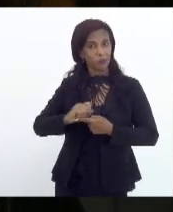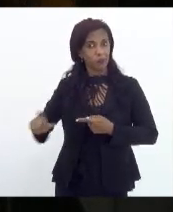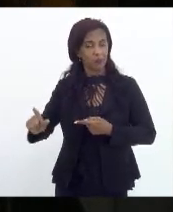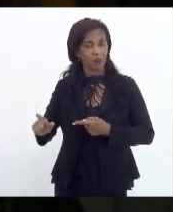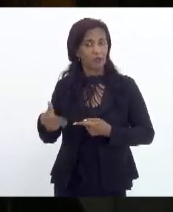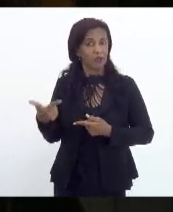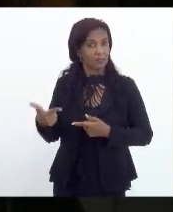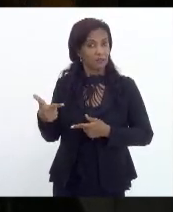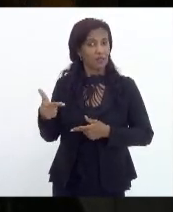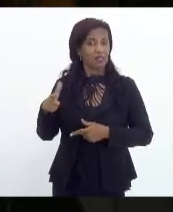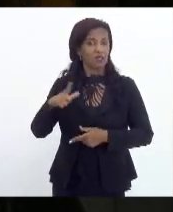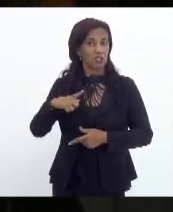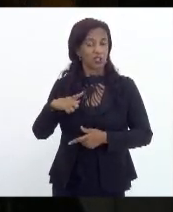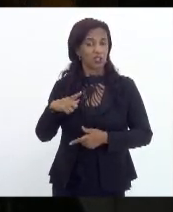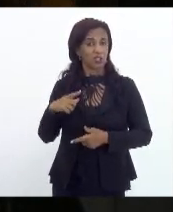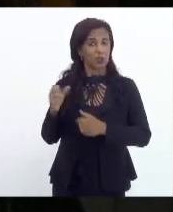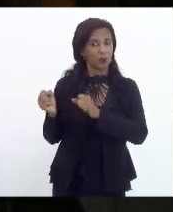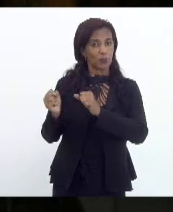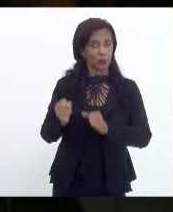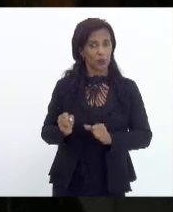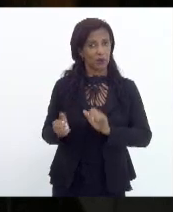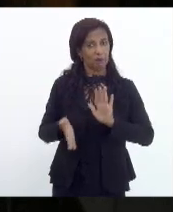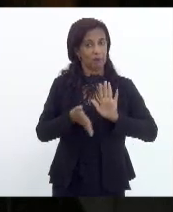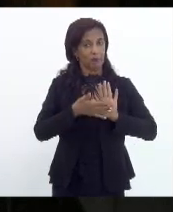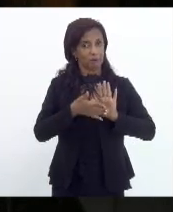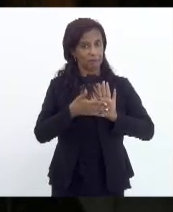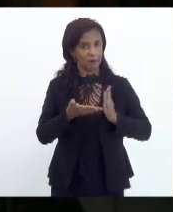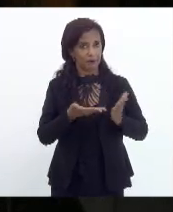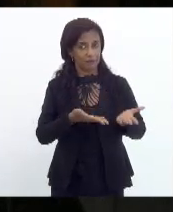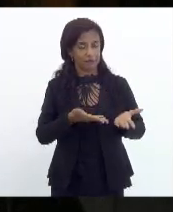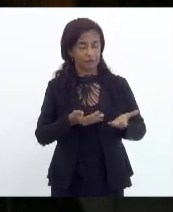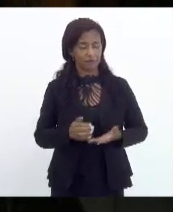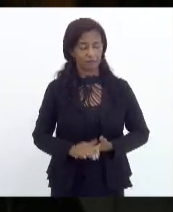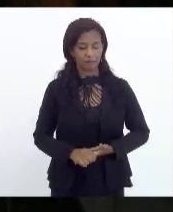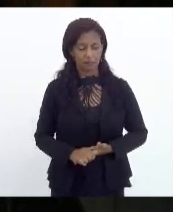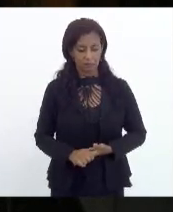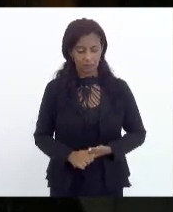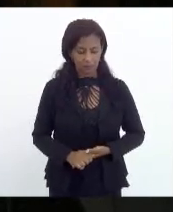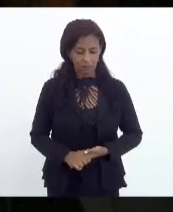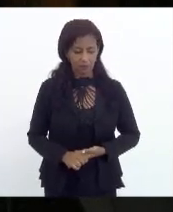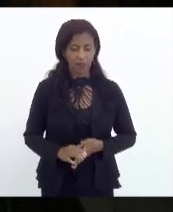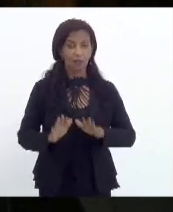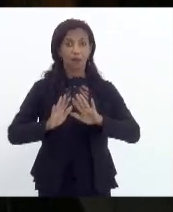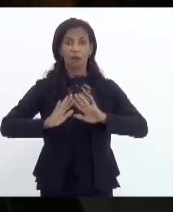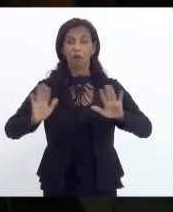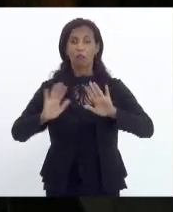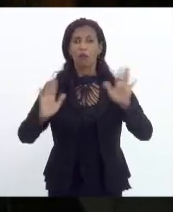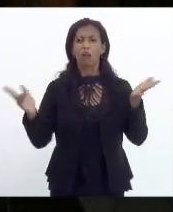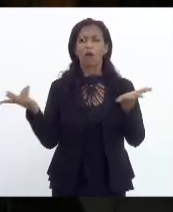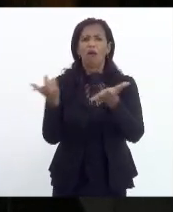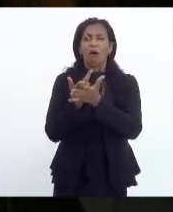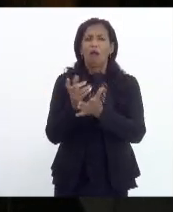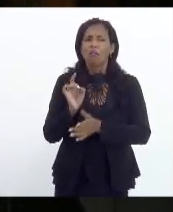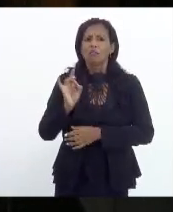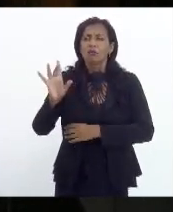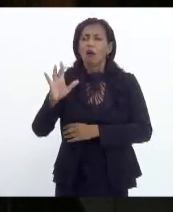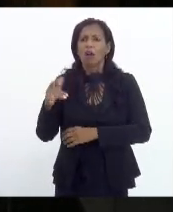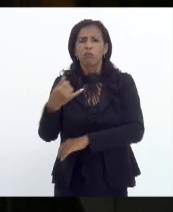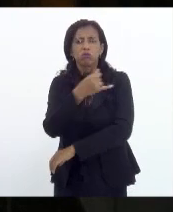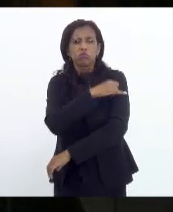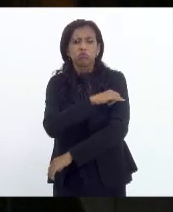então exercia o mandato Ah mas isso não aconteceu só no Rio de